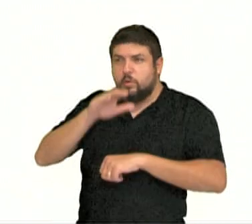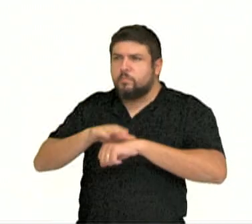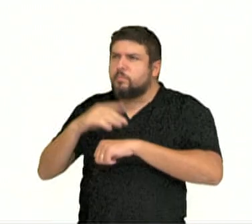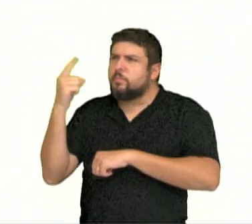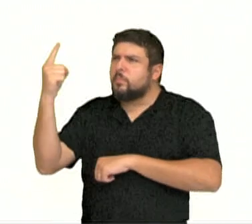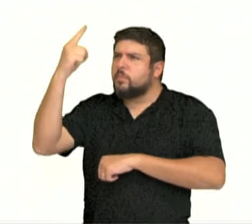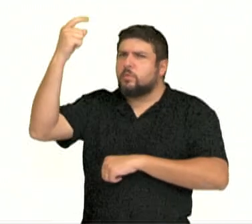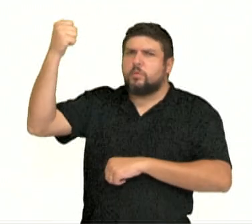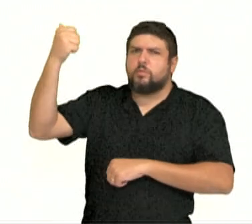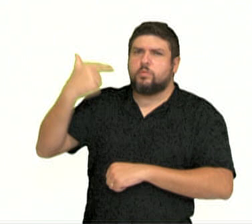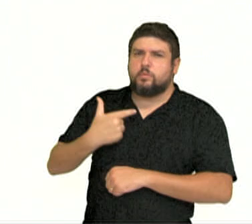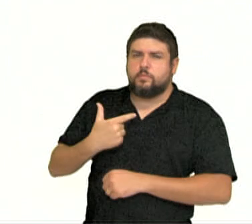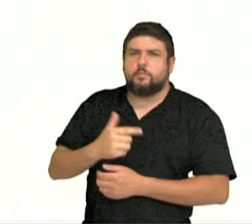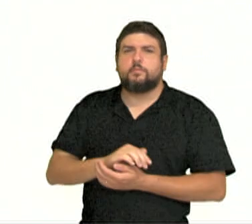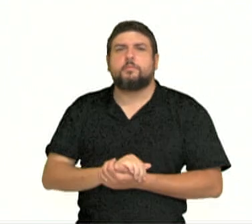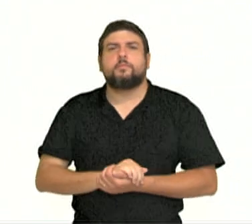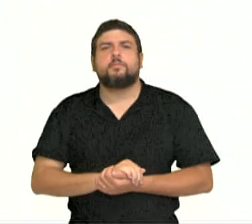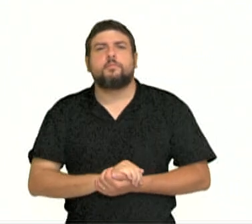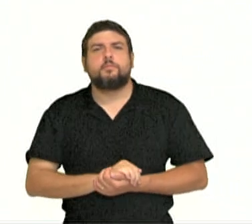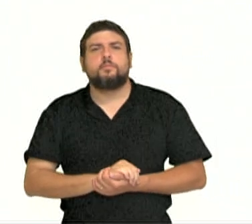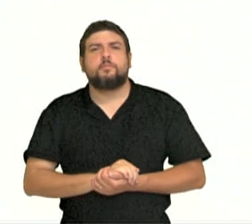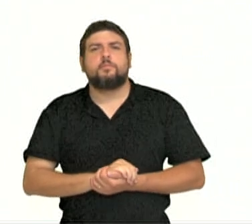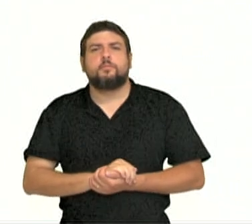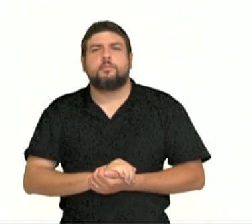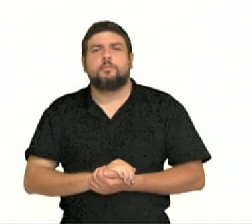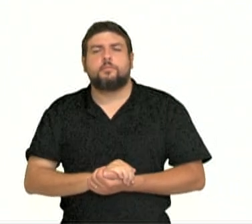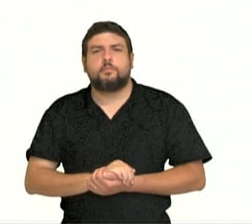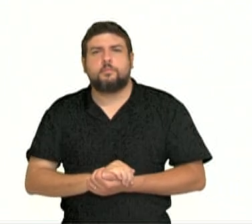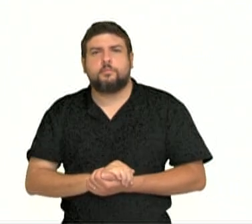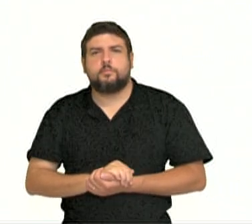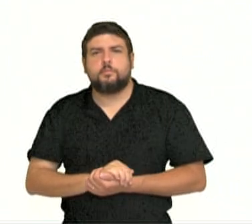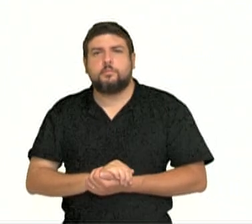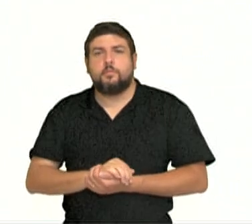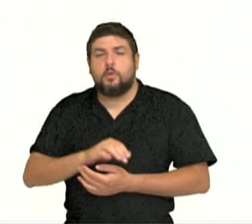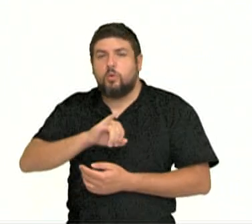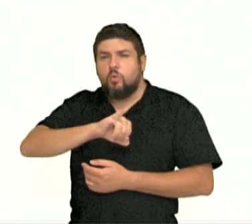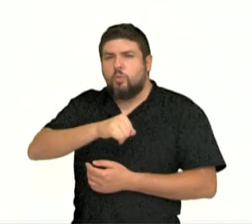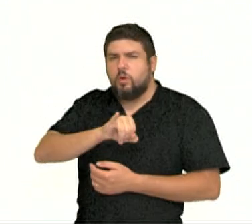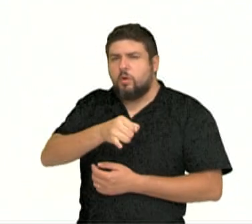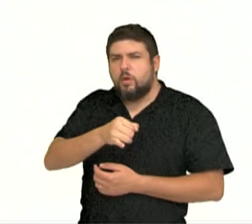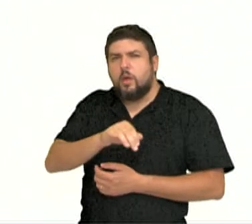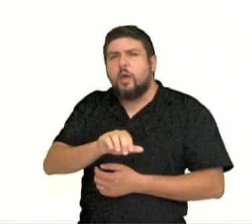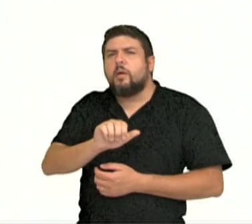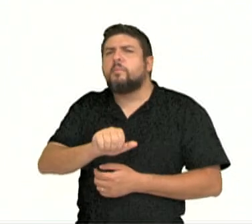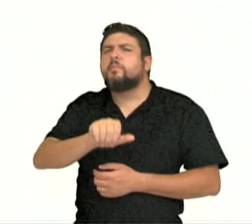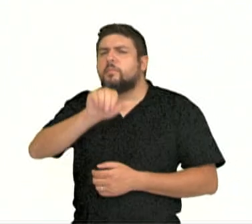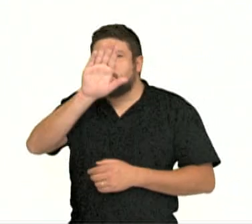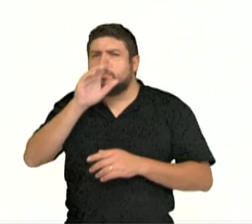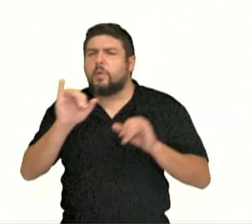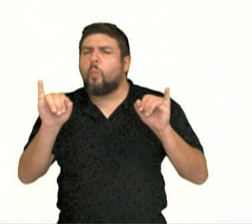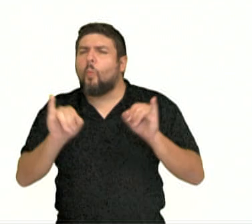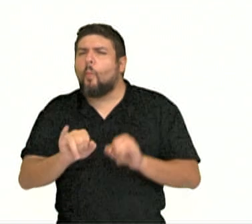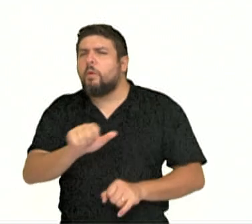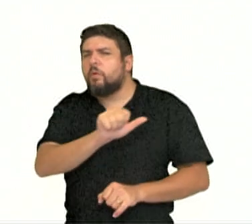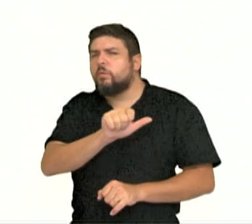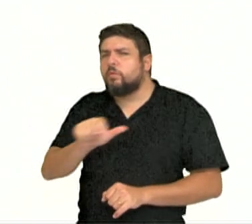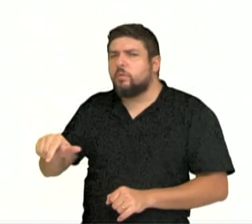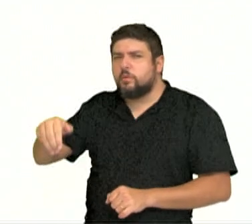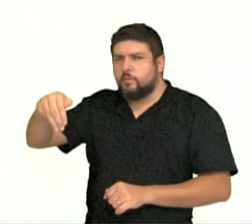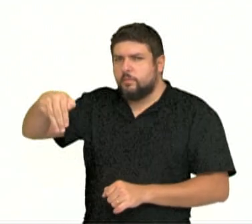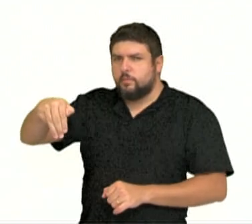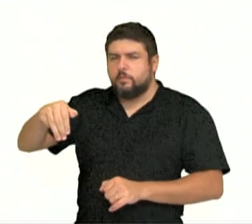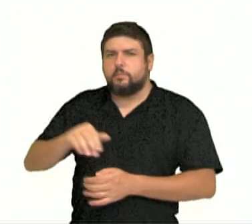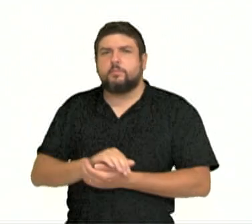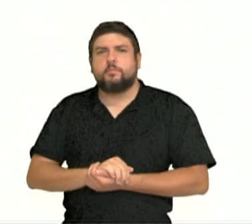eu. Juan é mais delgado que Maria. Juan é mais magro do que a Maria. Então, aqui nós temos o